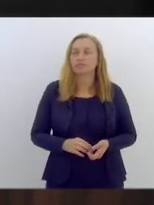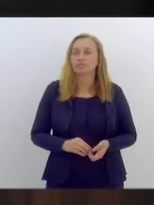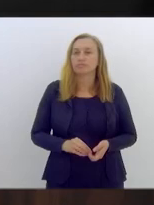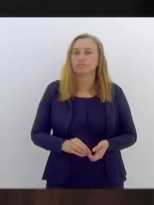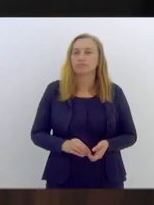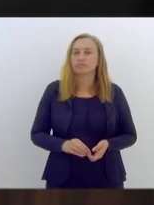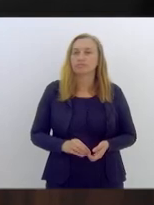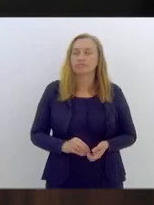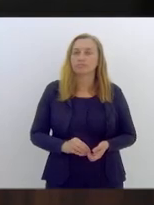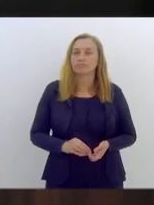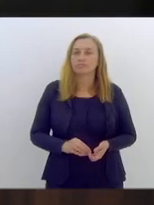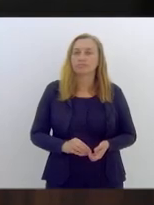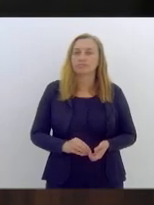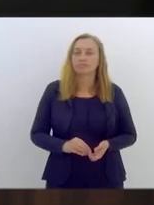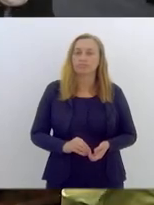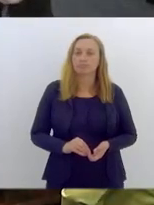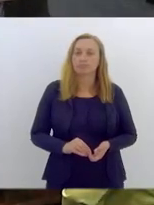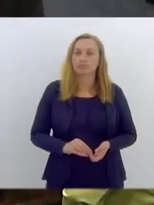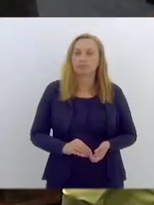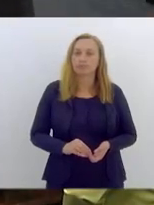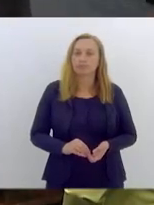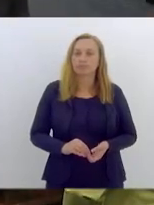Emitir parecer.